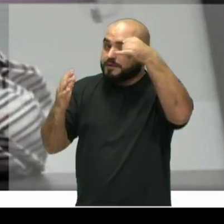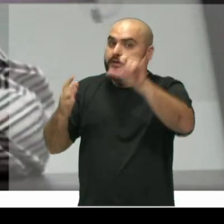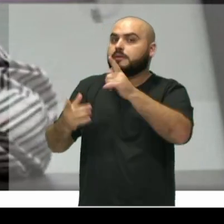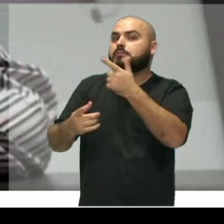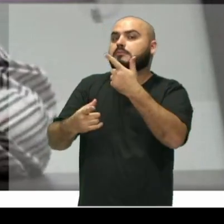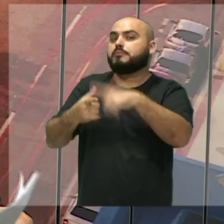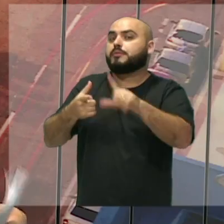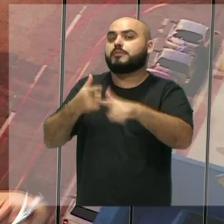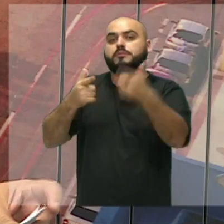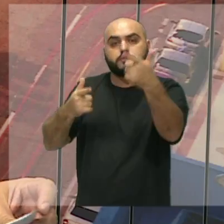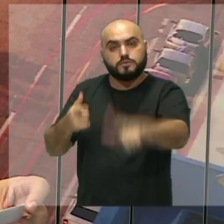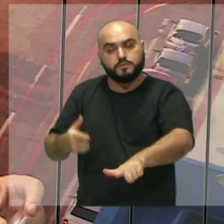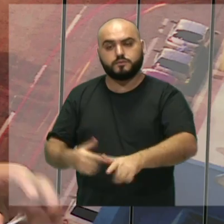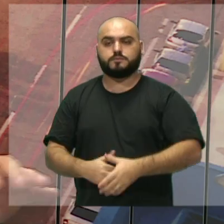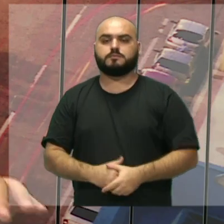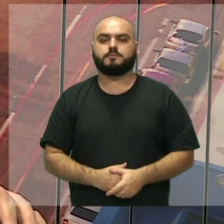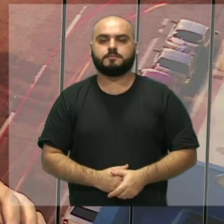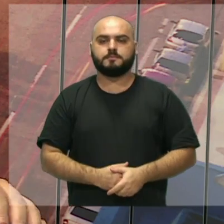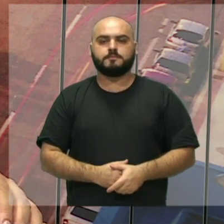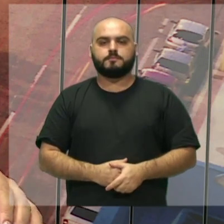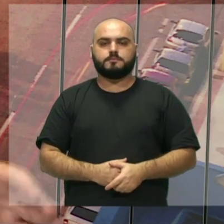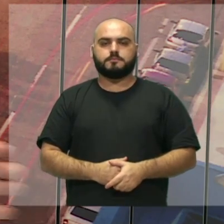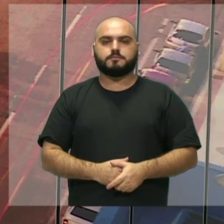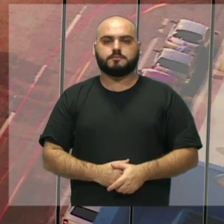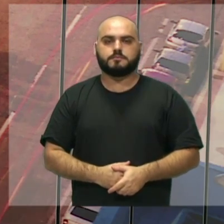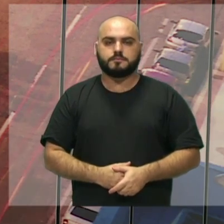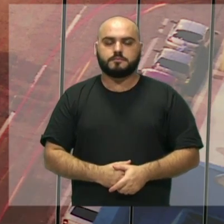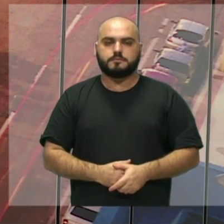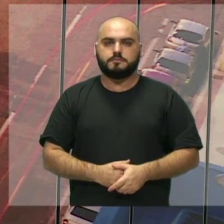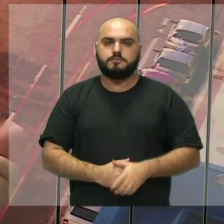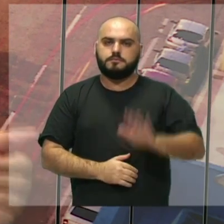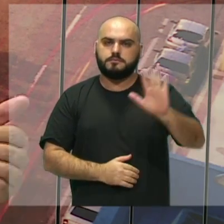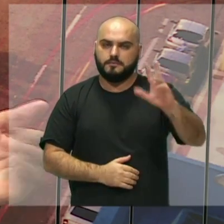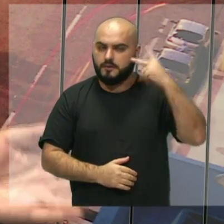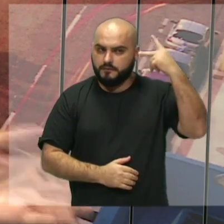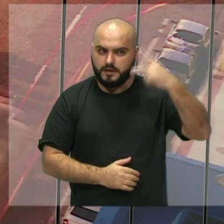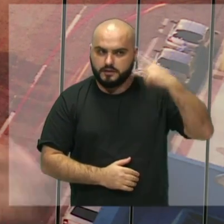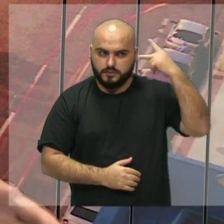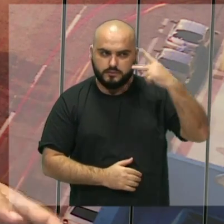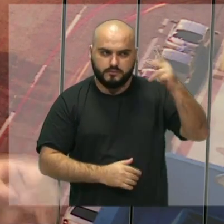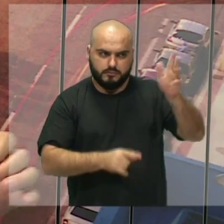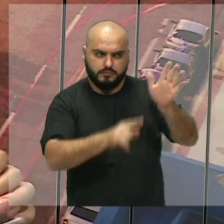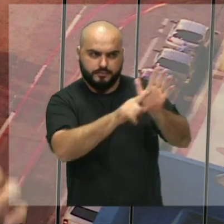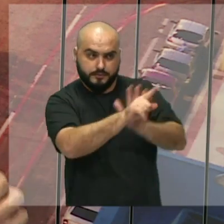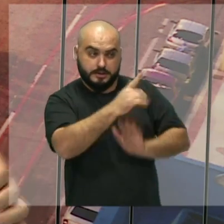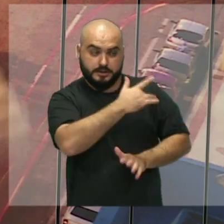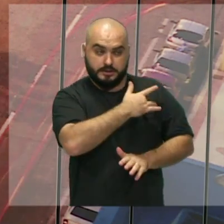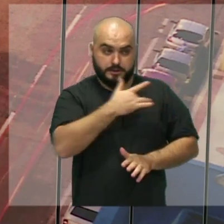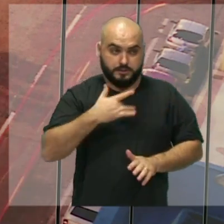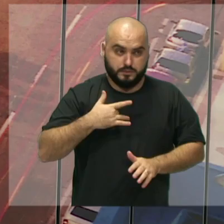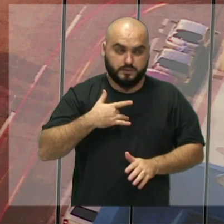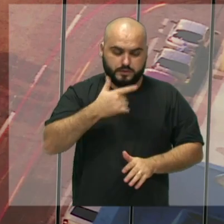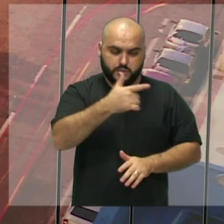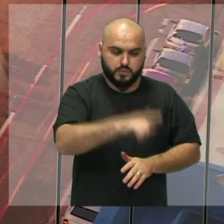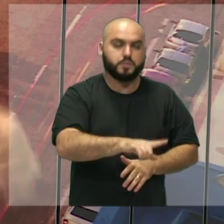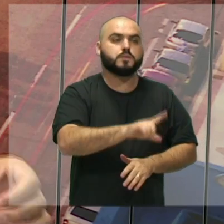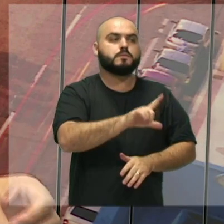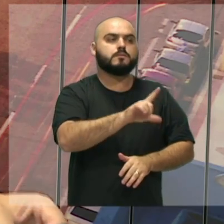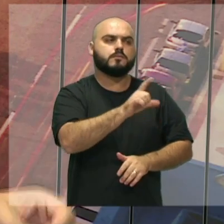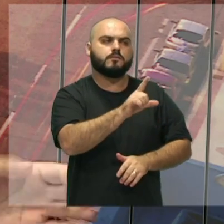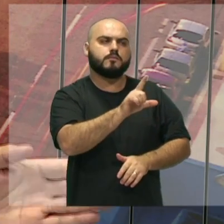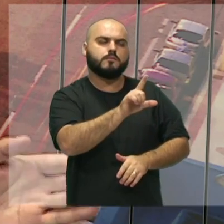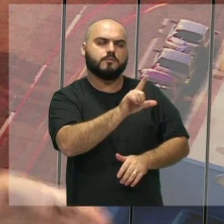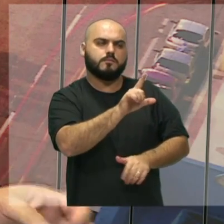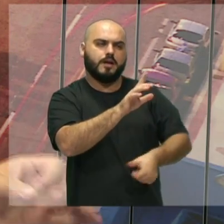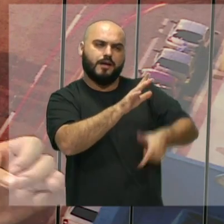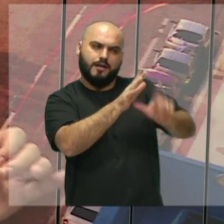erros. Vereador, antes da gente sair do assunto relacionado à saúde, eu queria que o senhor comentasse uma indicação sua